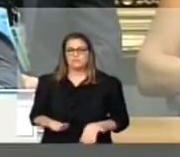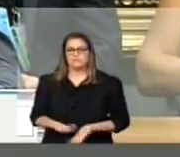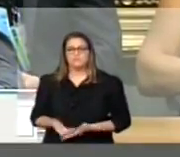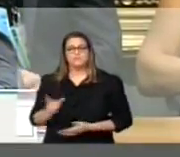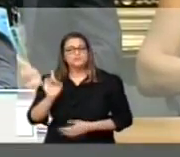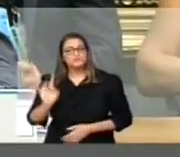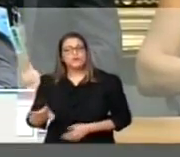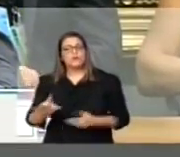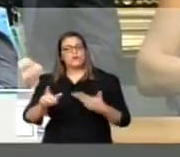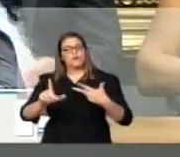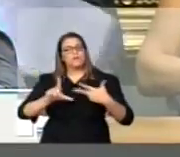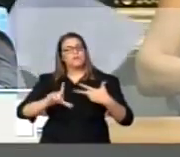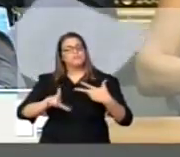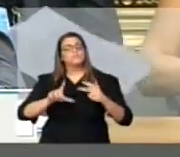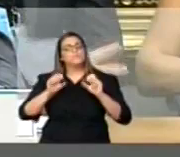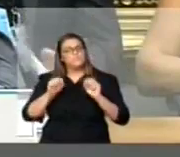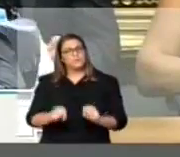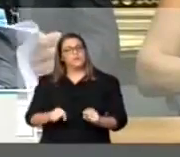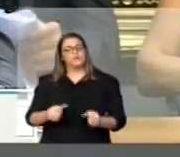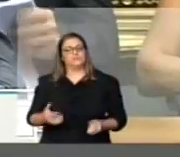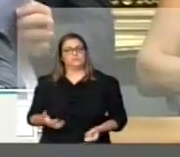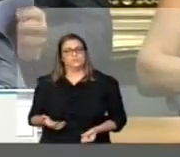o Legislativo